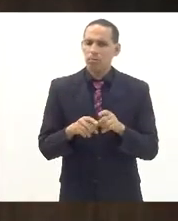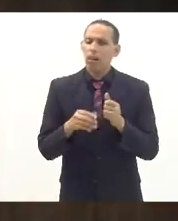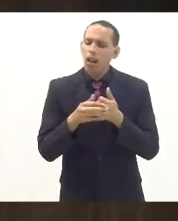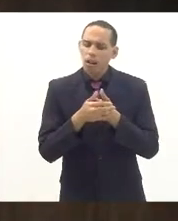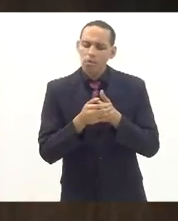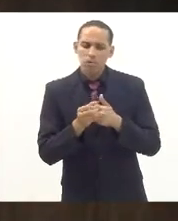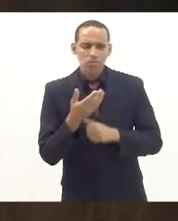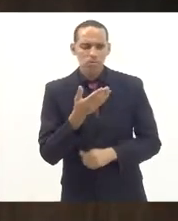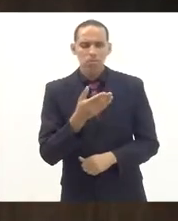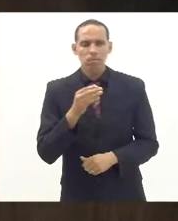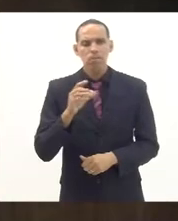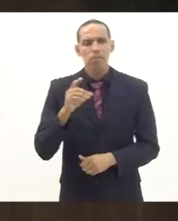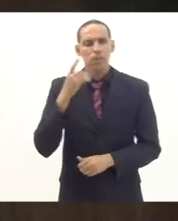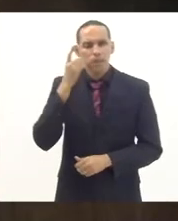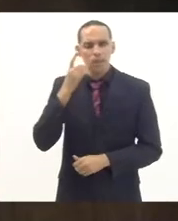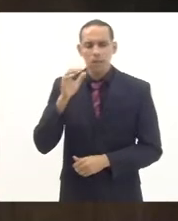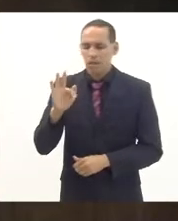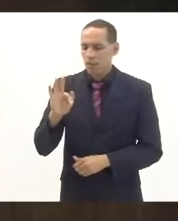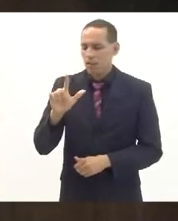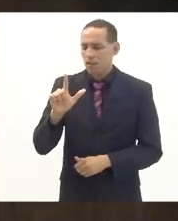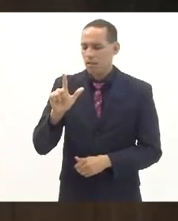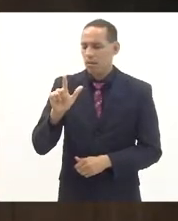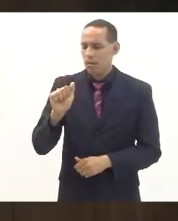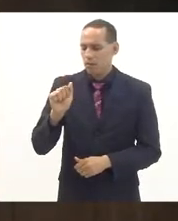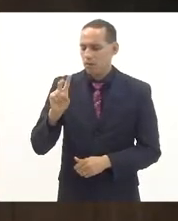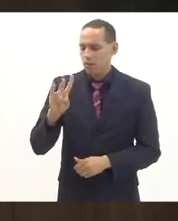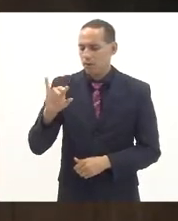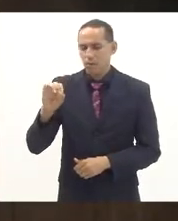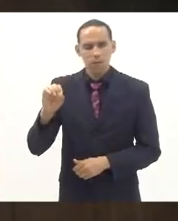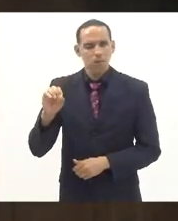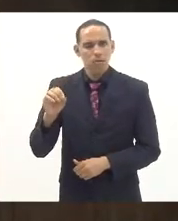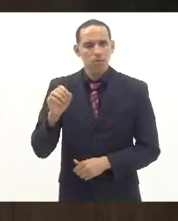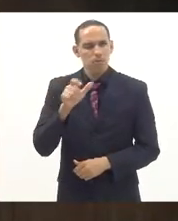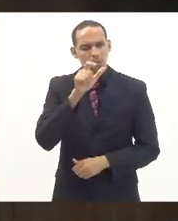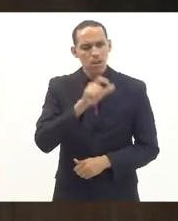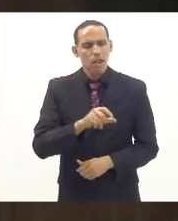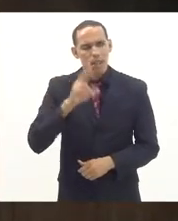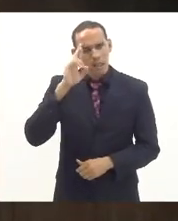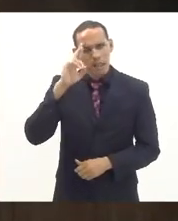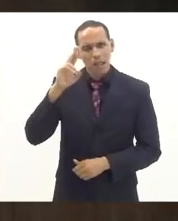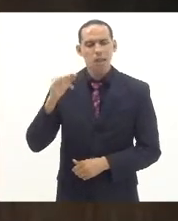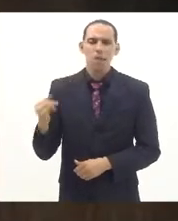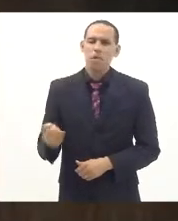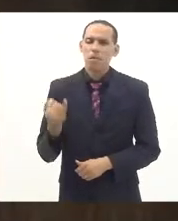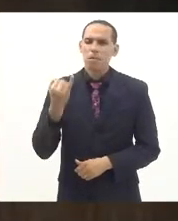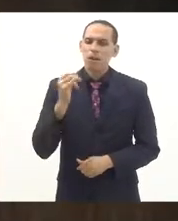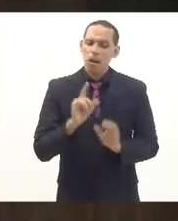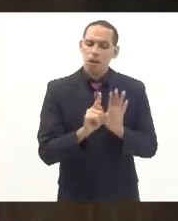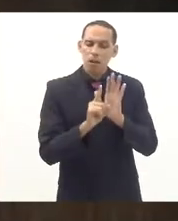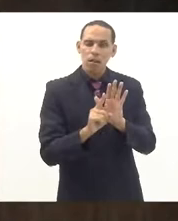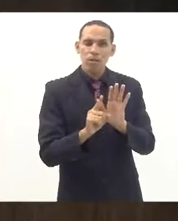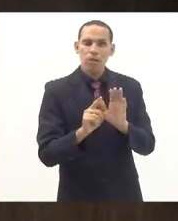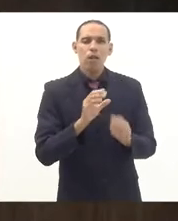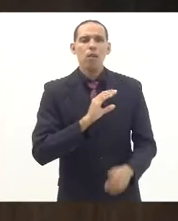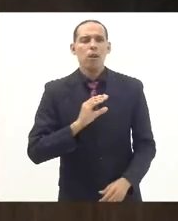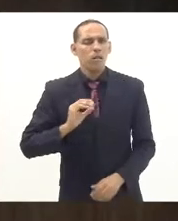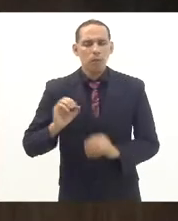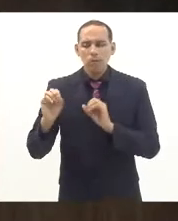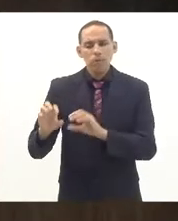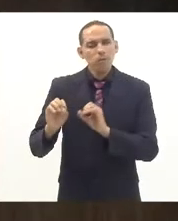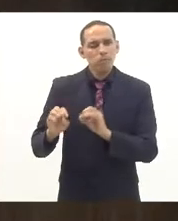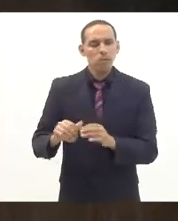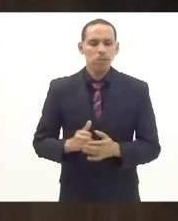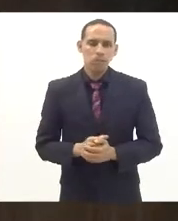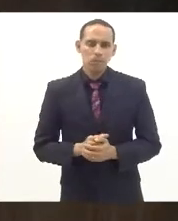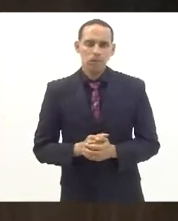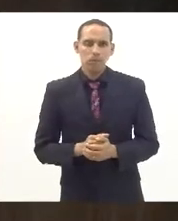Deputado Flávio serafini ele exerce aqui uma importância liderança à frente da comissão de educação